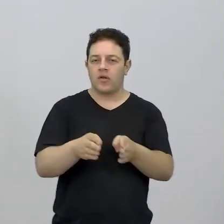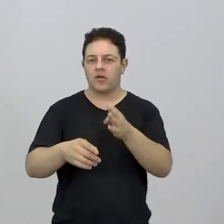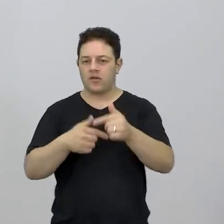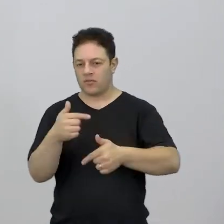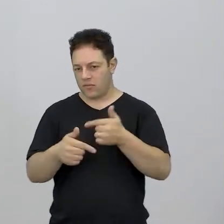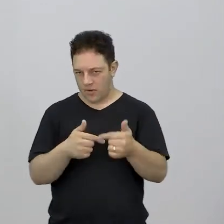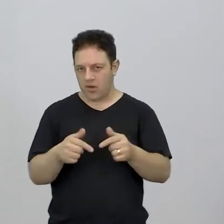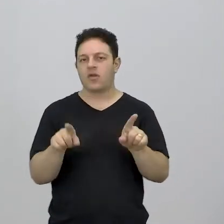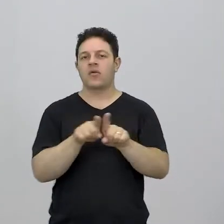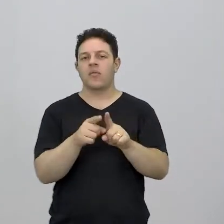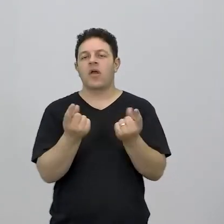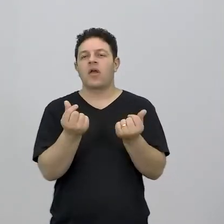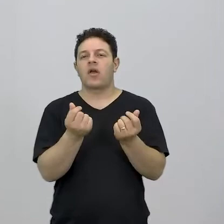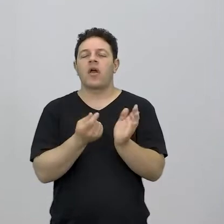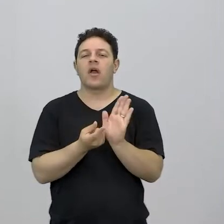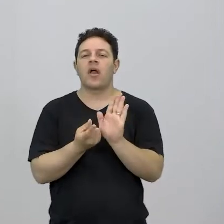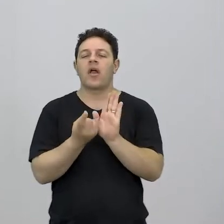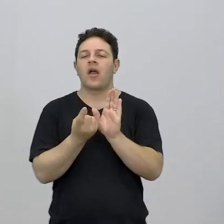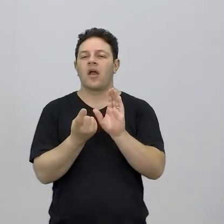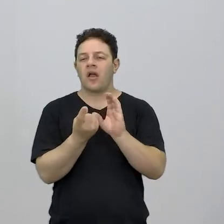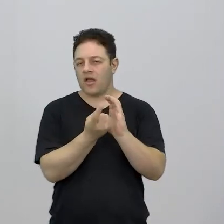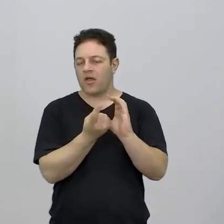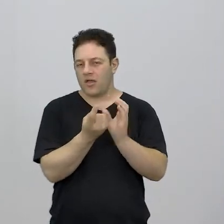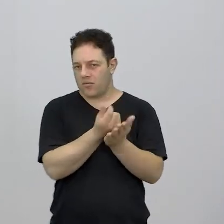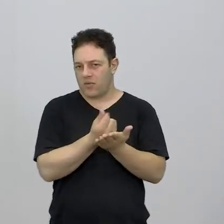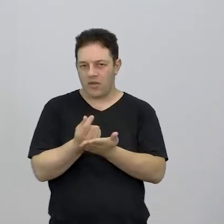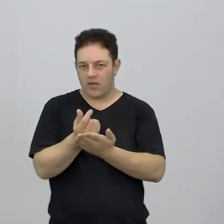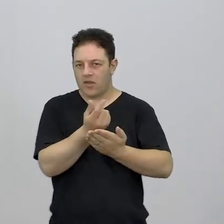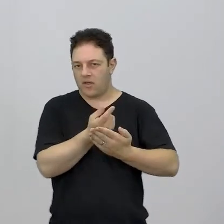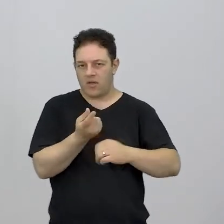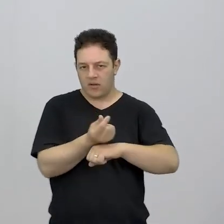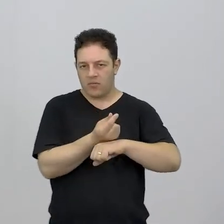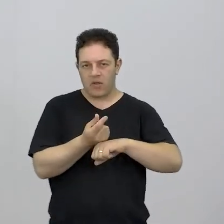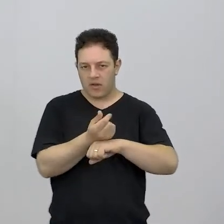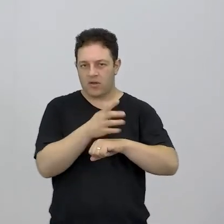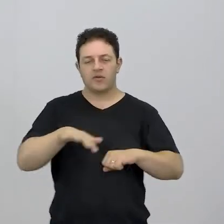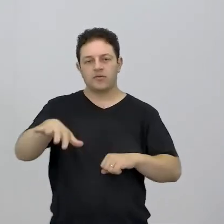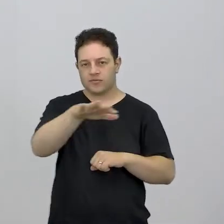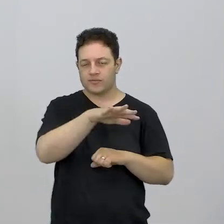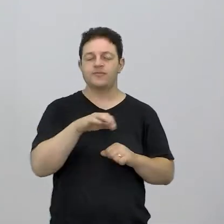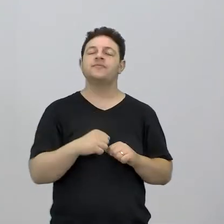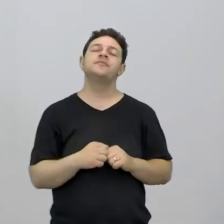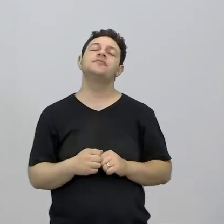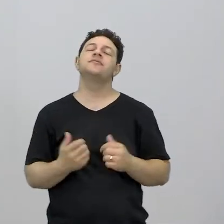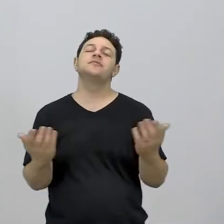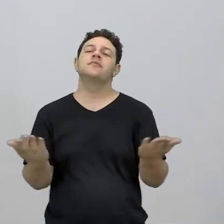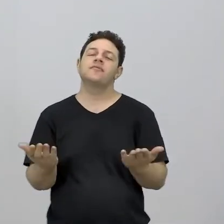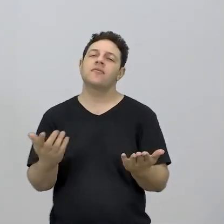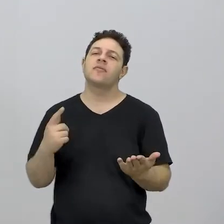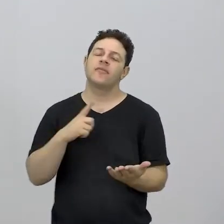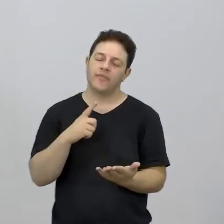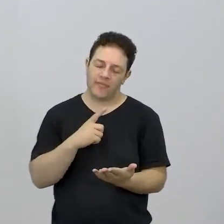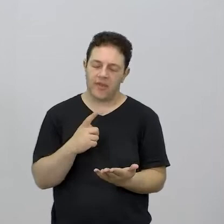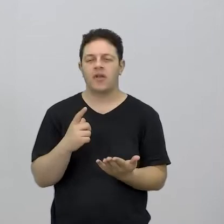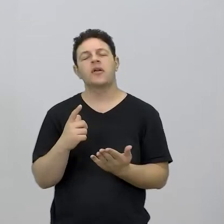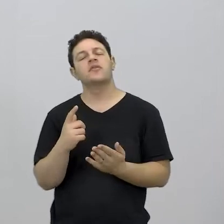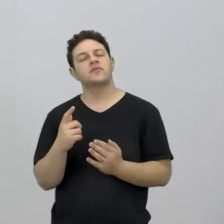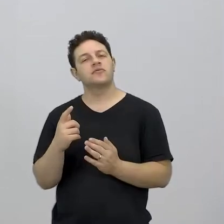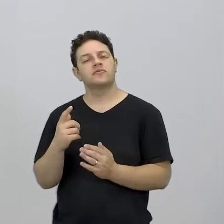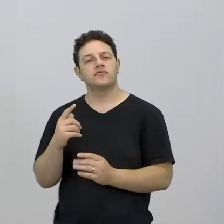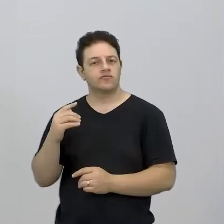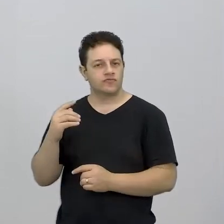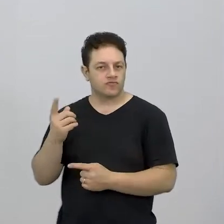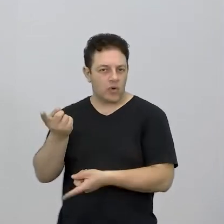no capitalismo atual. Então, o que nós temos hoje? Nós temos um certo grau de desenvolvimento